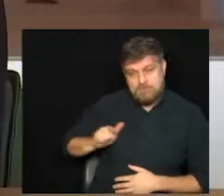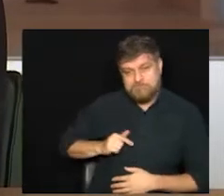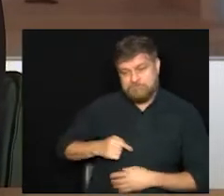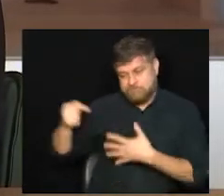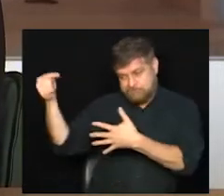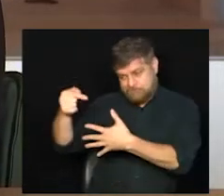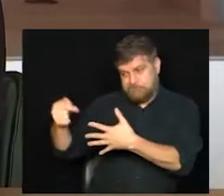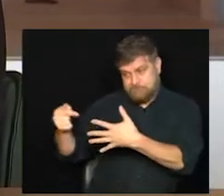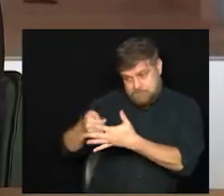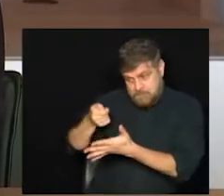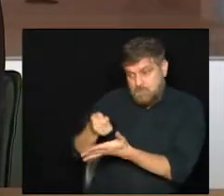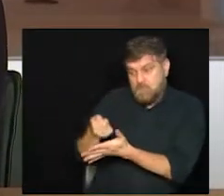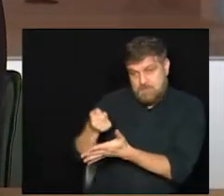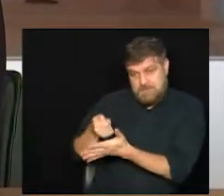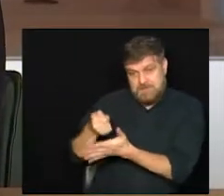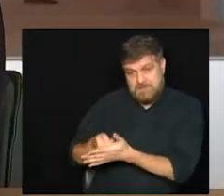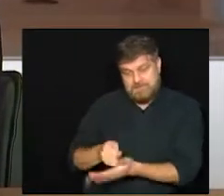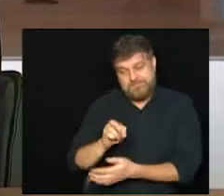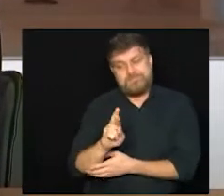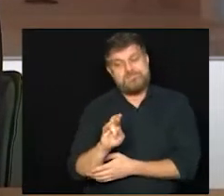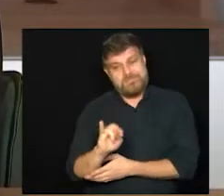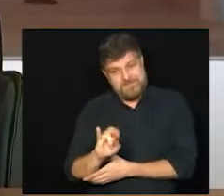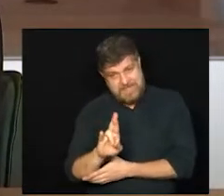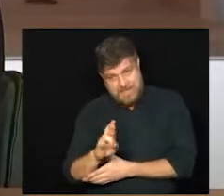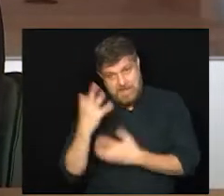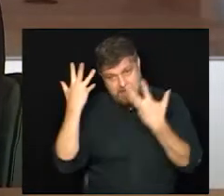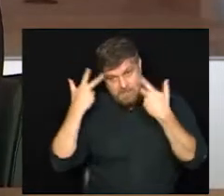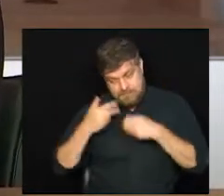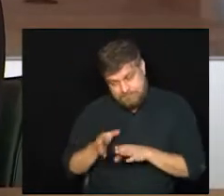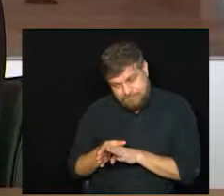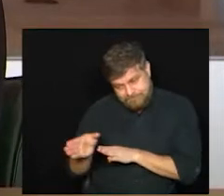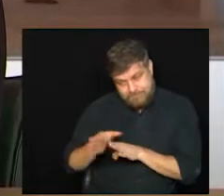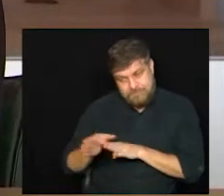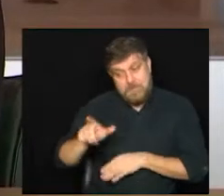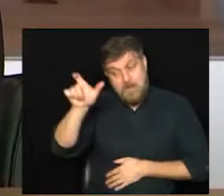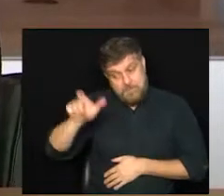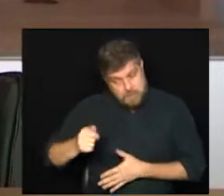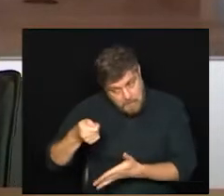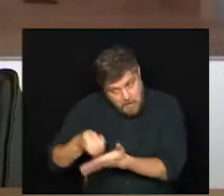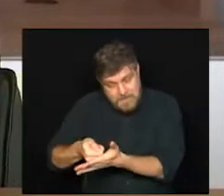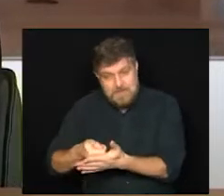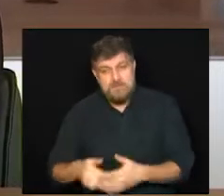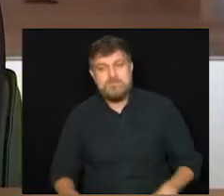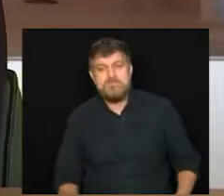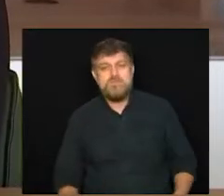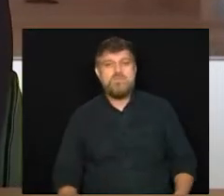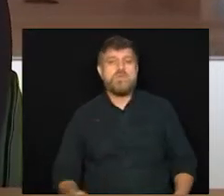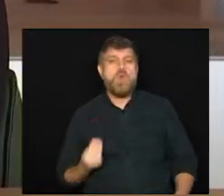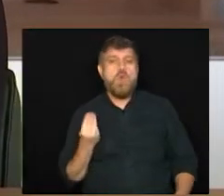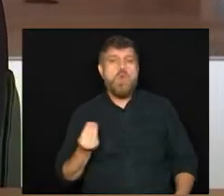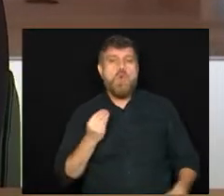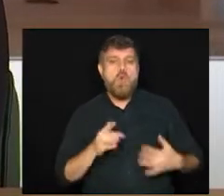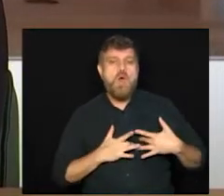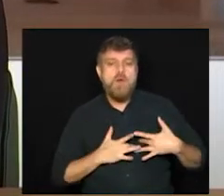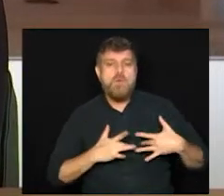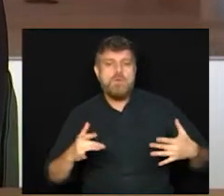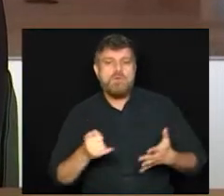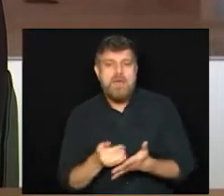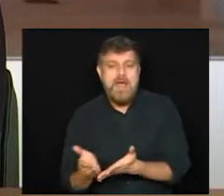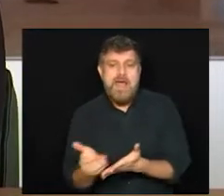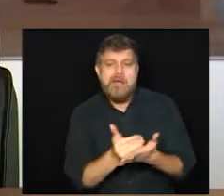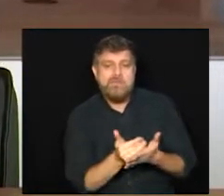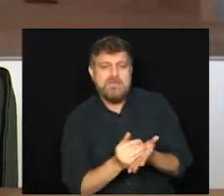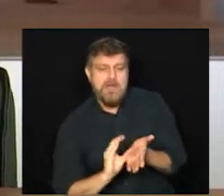de obrigatoriedade que a Receita informa aí anualmente para o contribuinte. Como doar parte dos impostos para